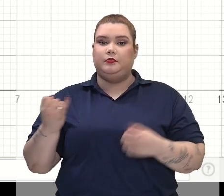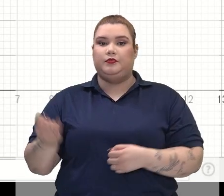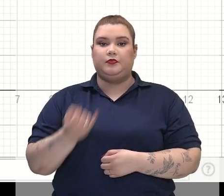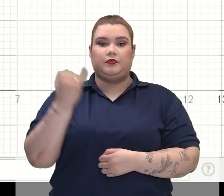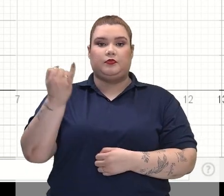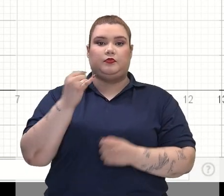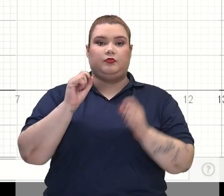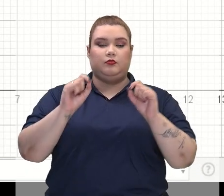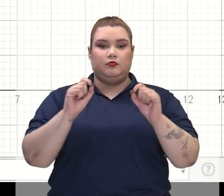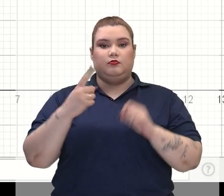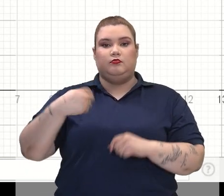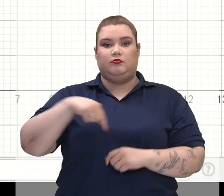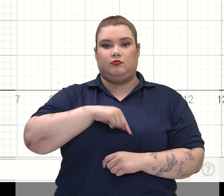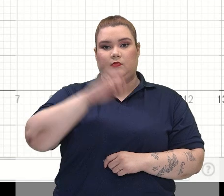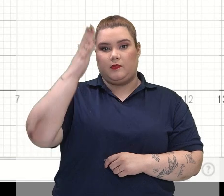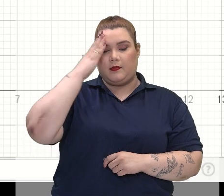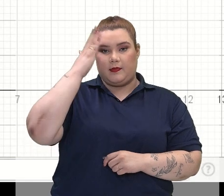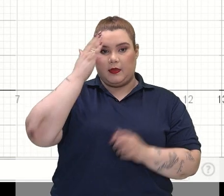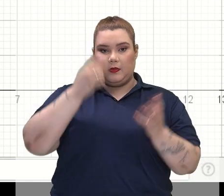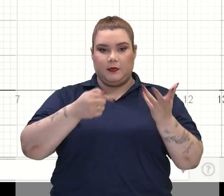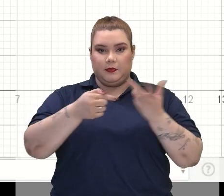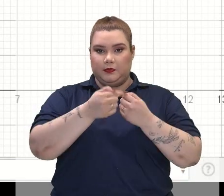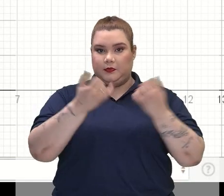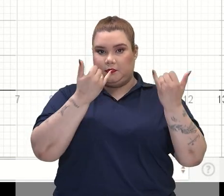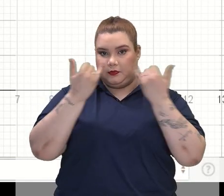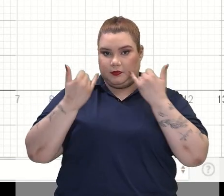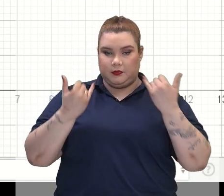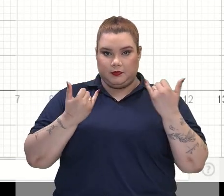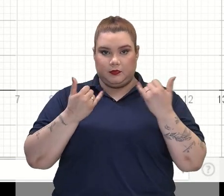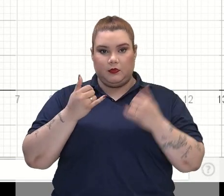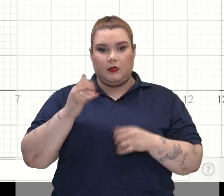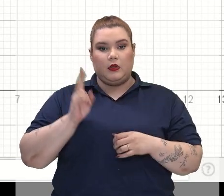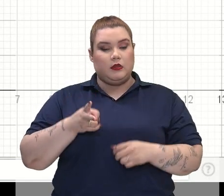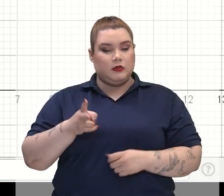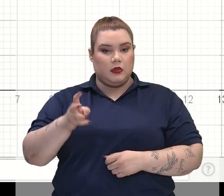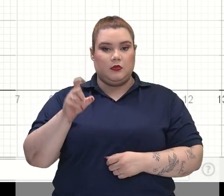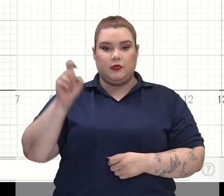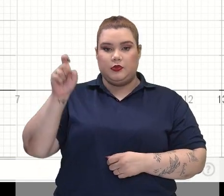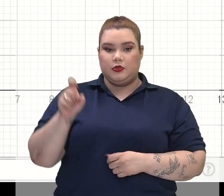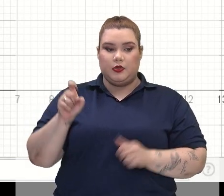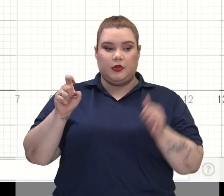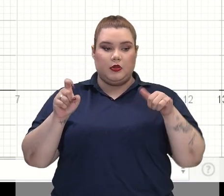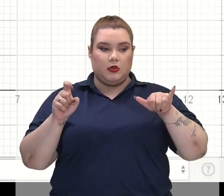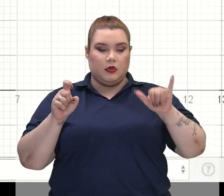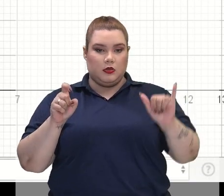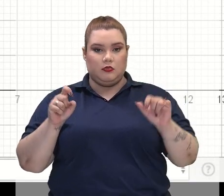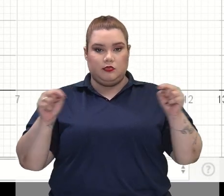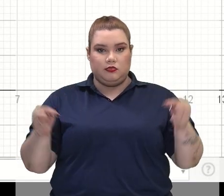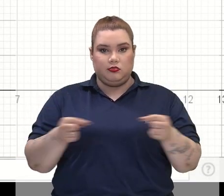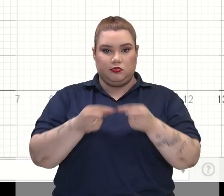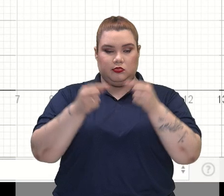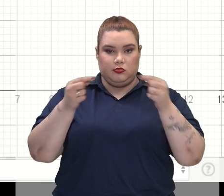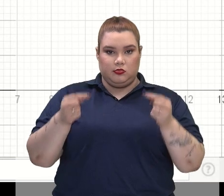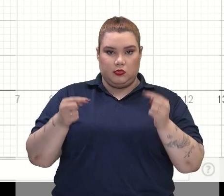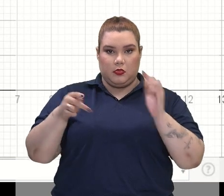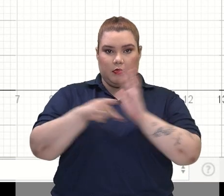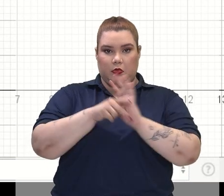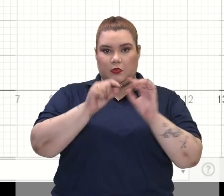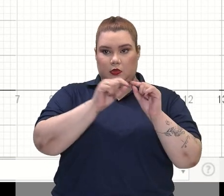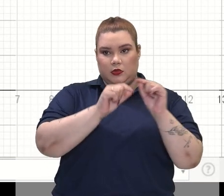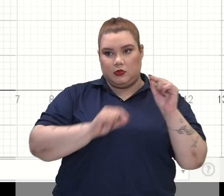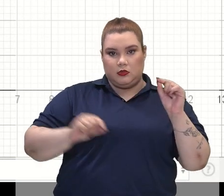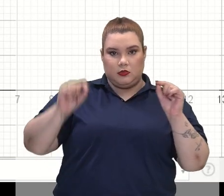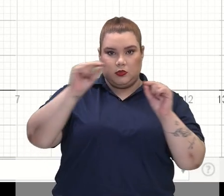importantíssimo que a gente se aproprie dessas informações aqui. Sempre X e Y são pontos genéricos da circunferência, sempre